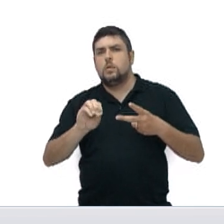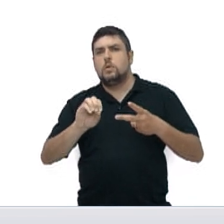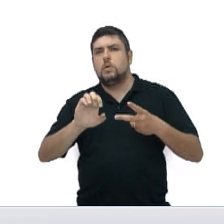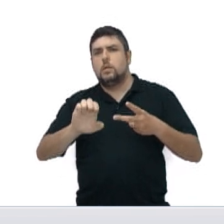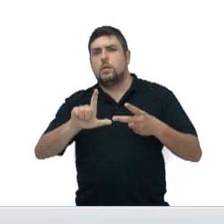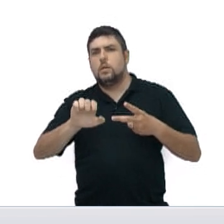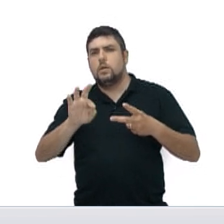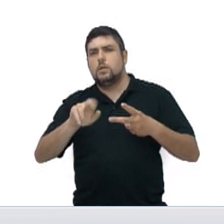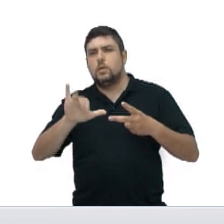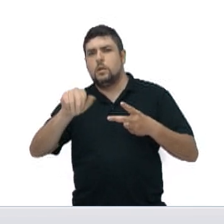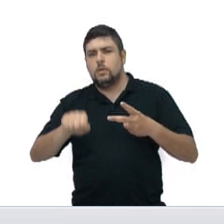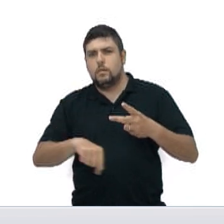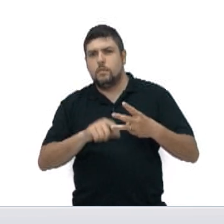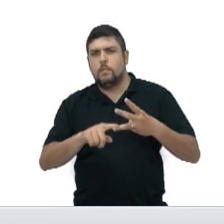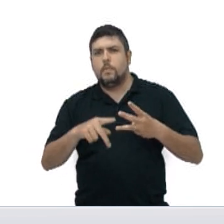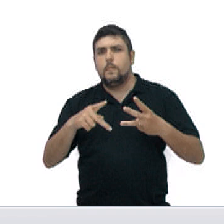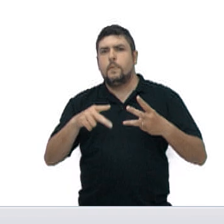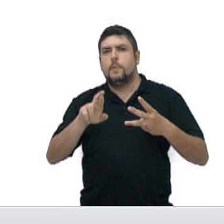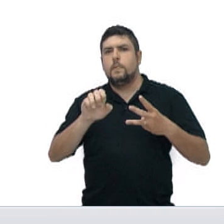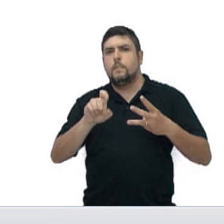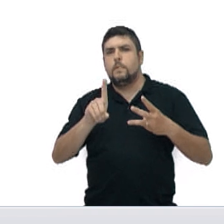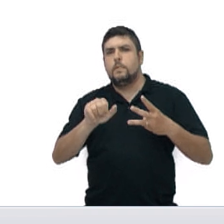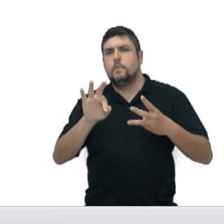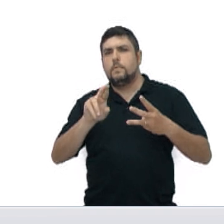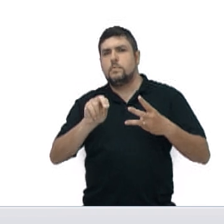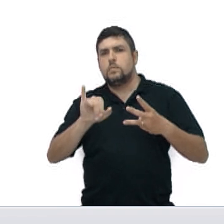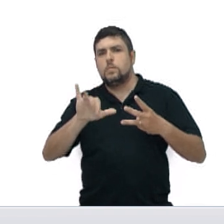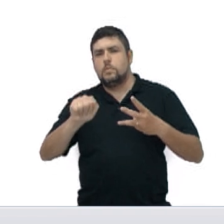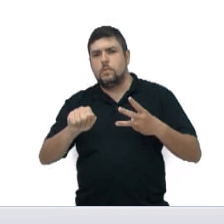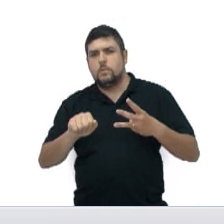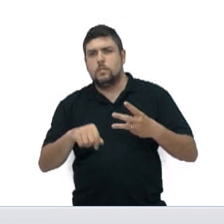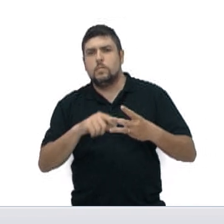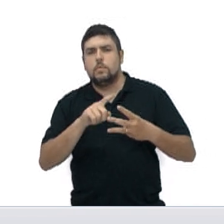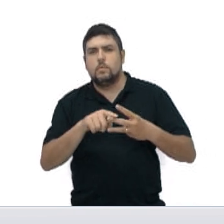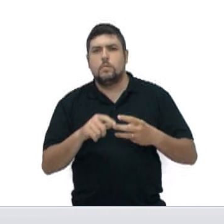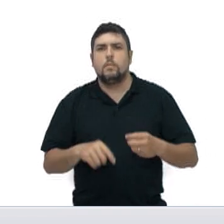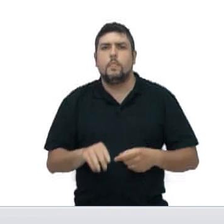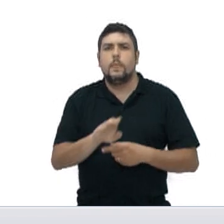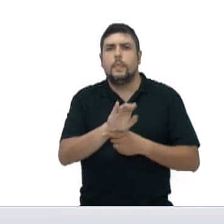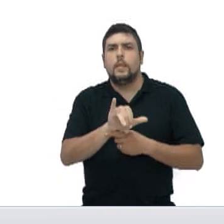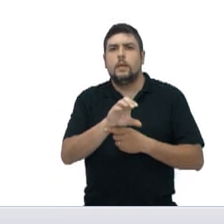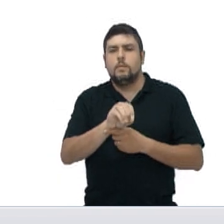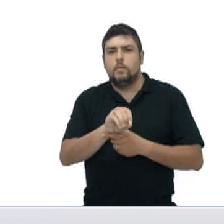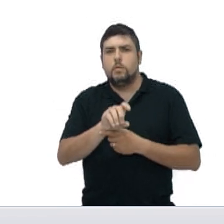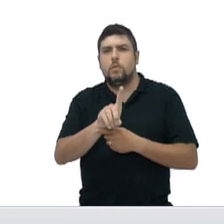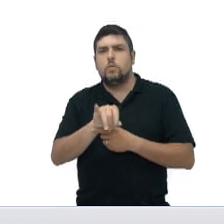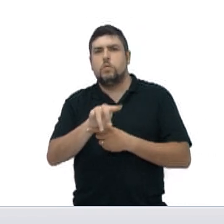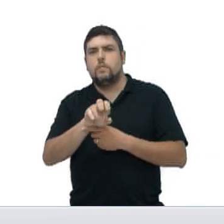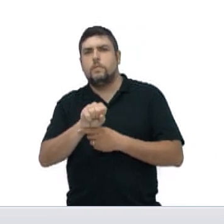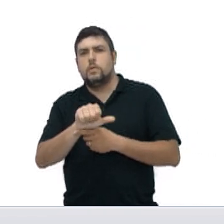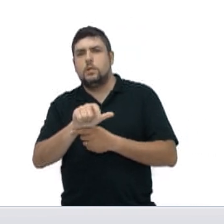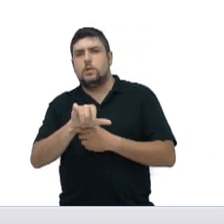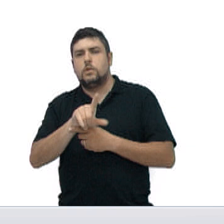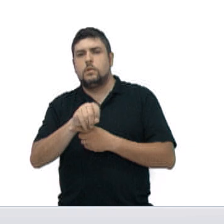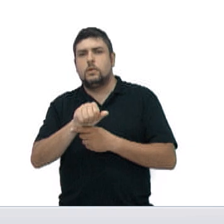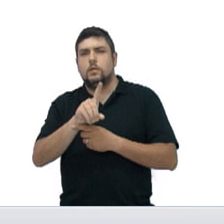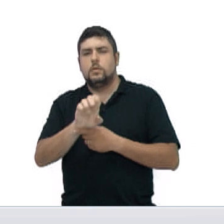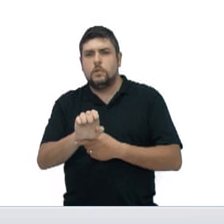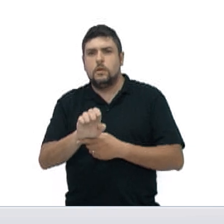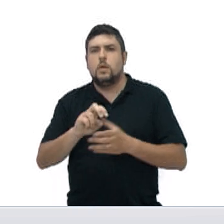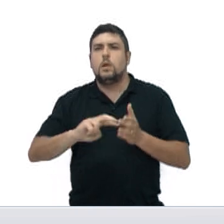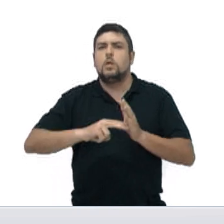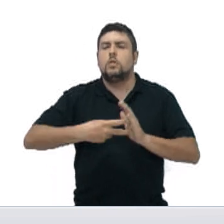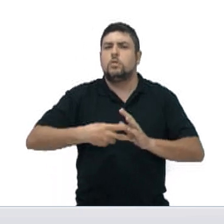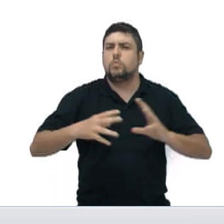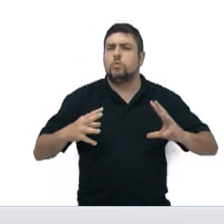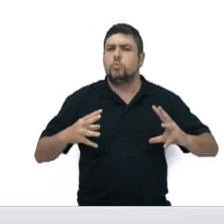significa predatória? Sim, biodiversidade, todas as espécies de seres vivos.